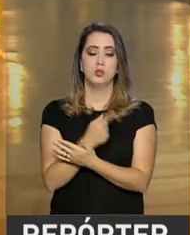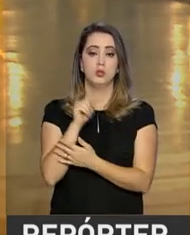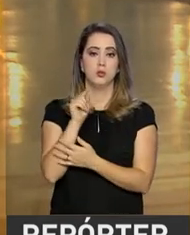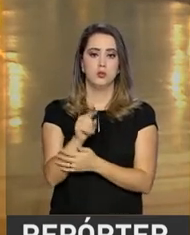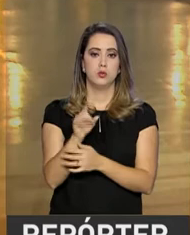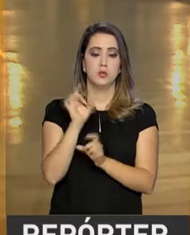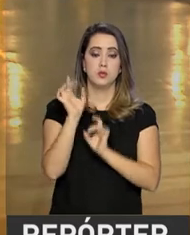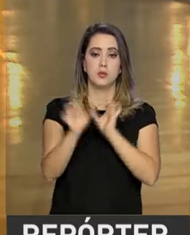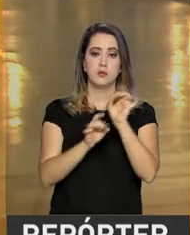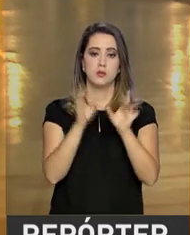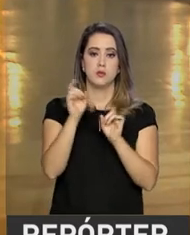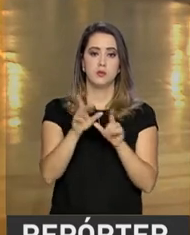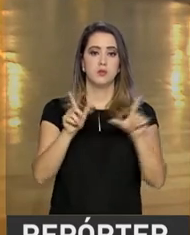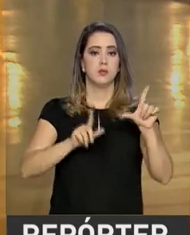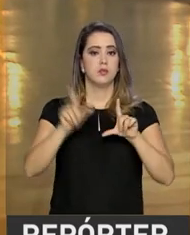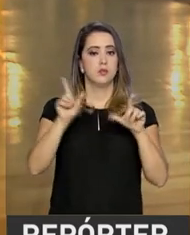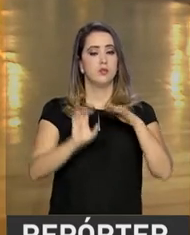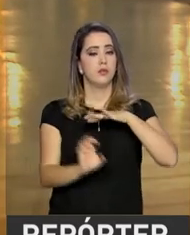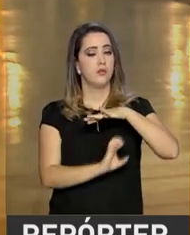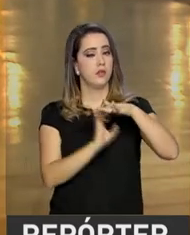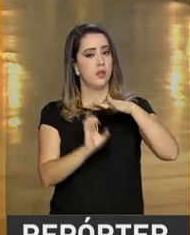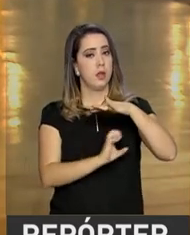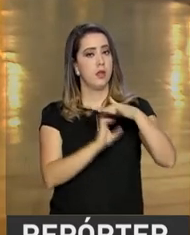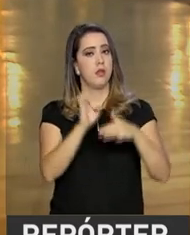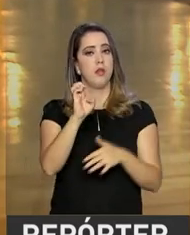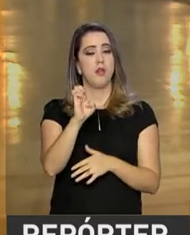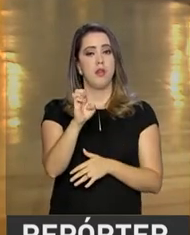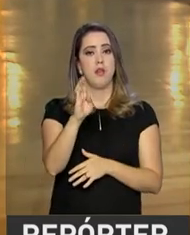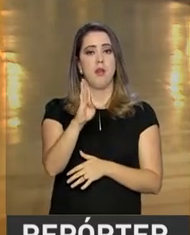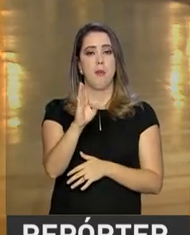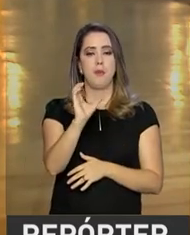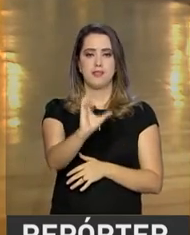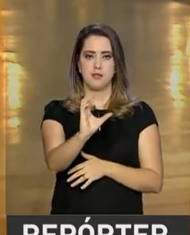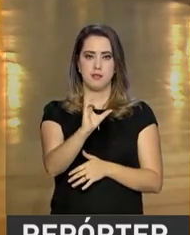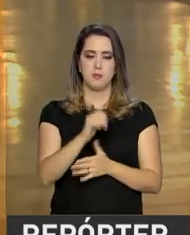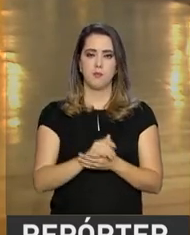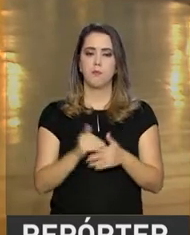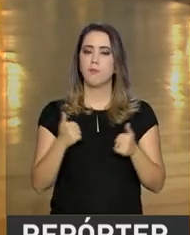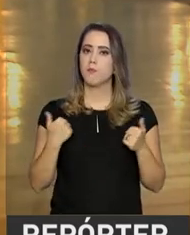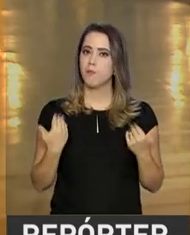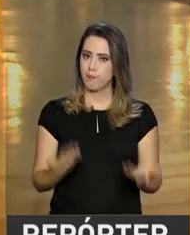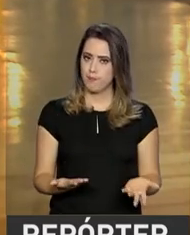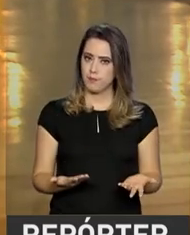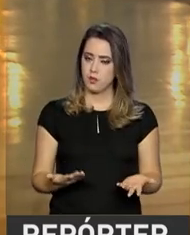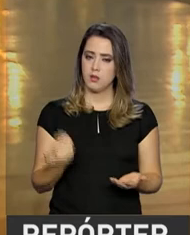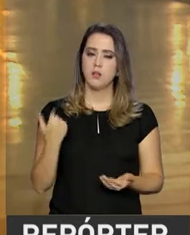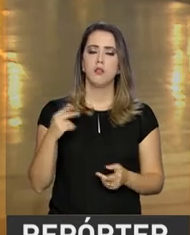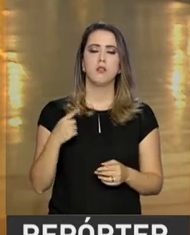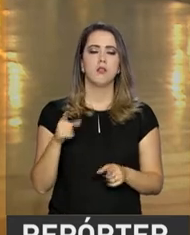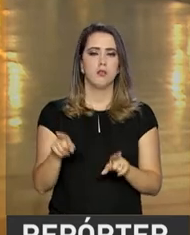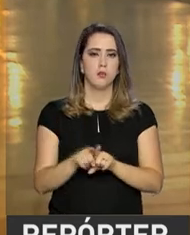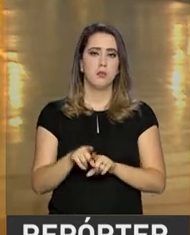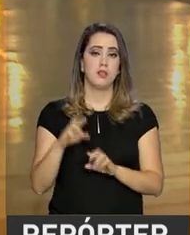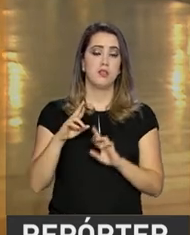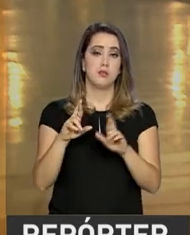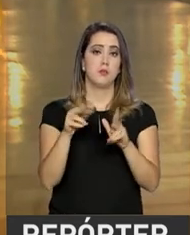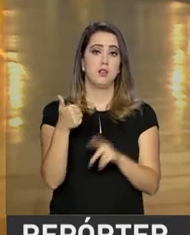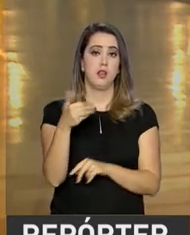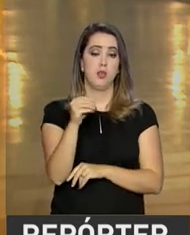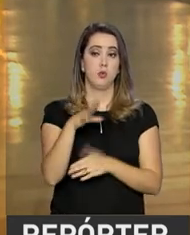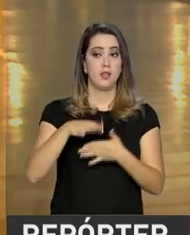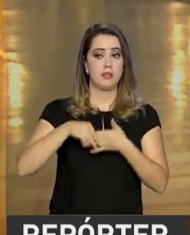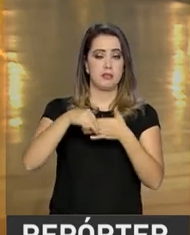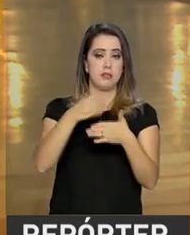cobertura exclusiva da EBC, a Empresa Brasil de Comunicação. Também são esperados mais de 10 chefes de Estado e